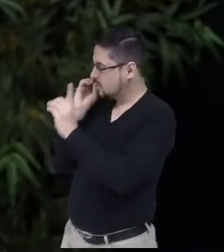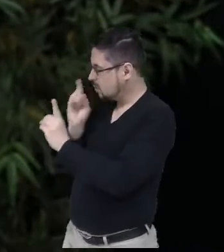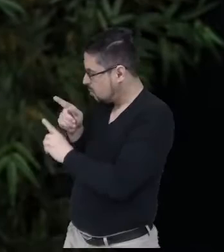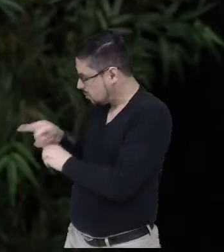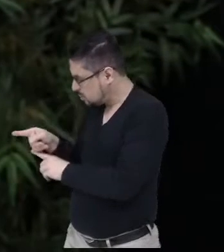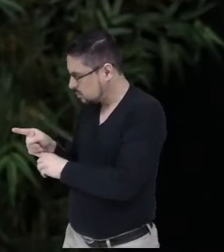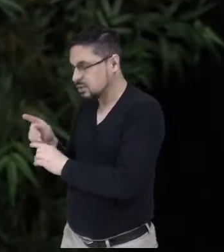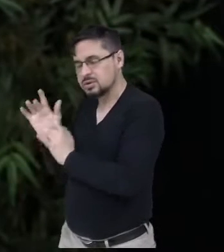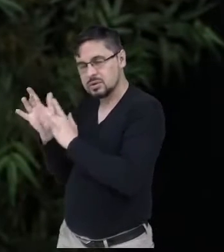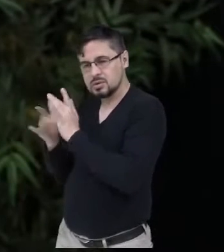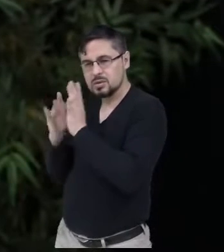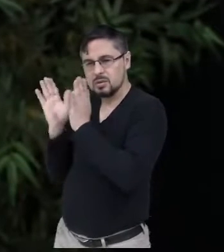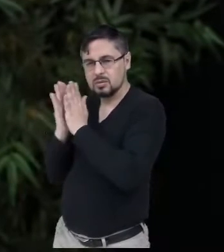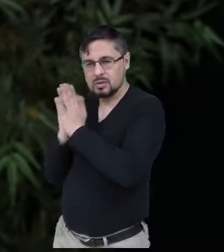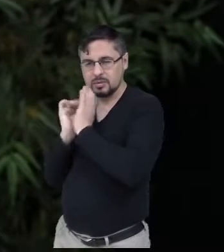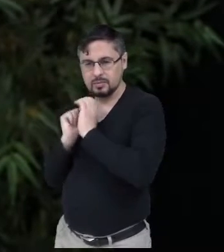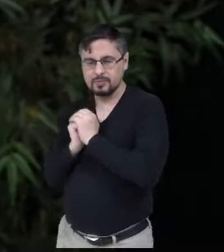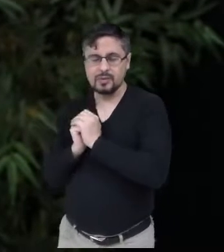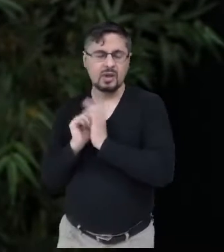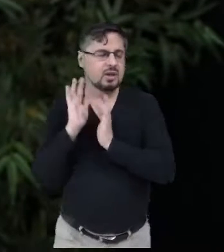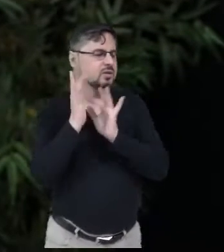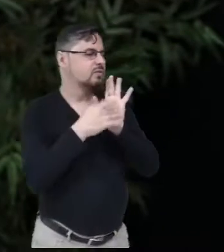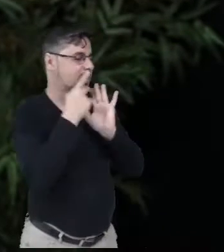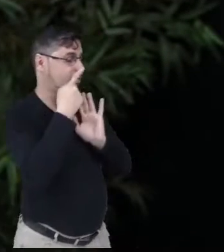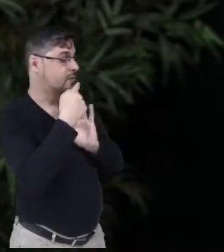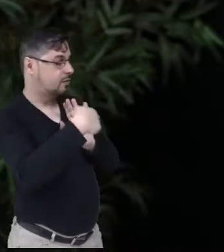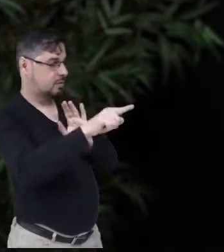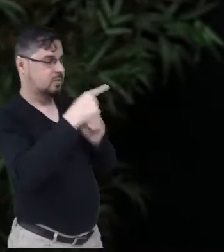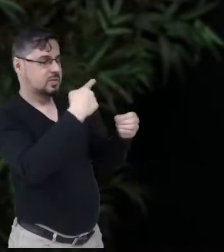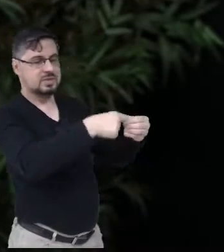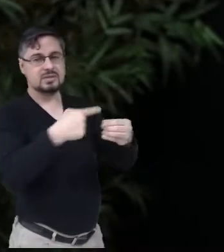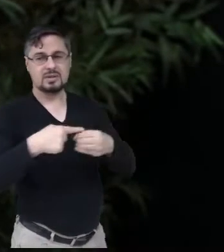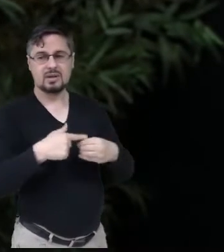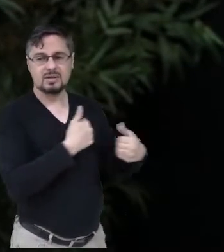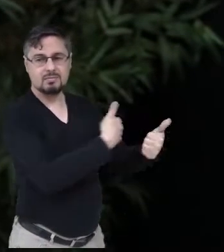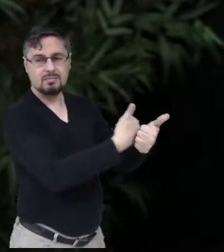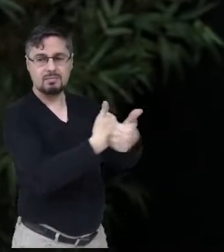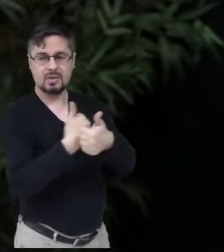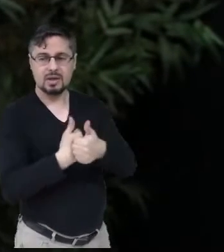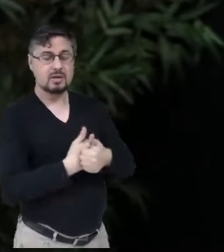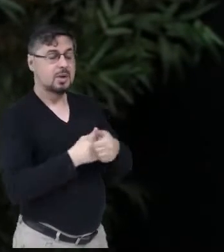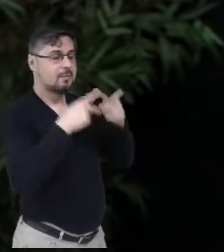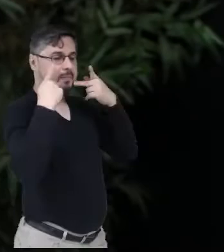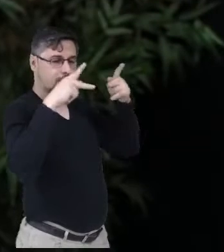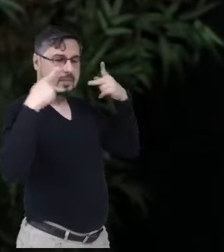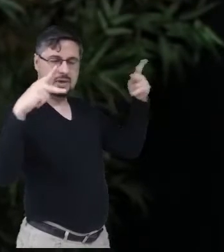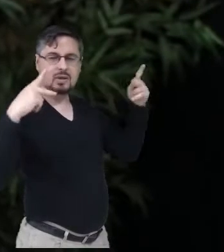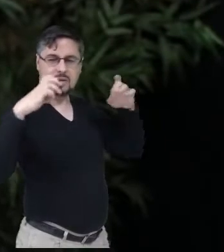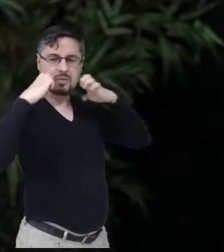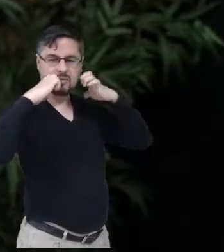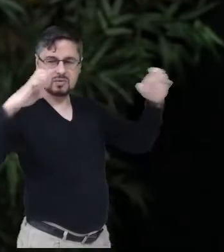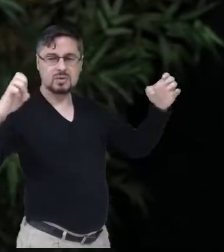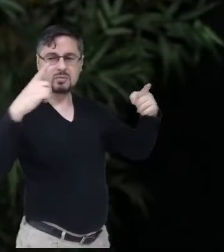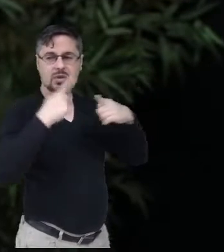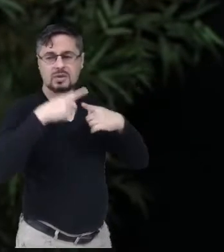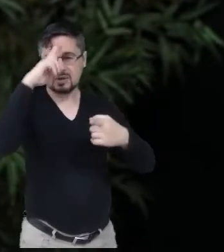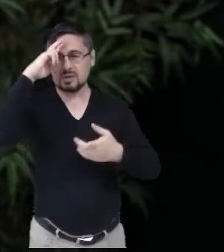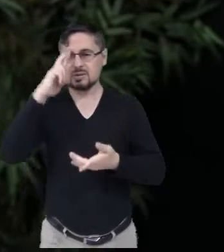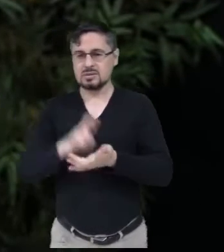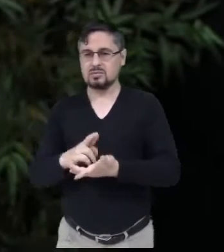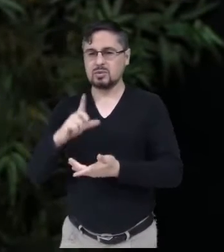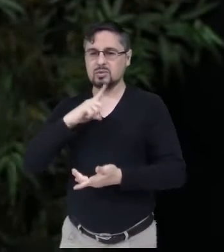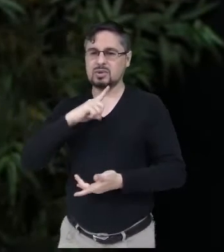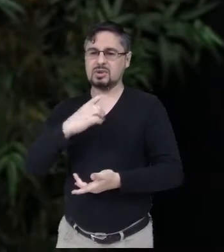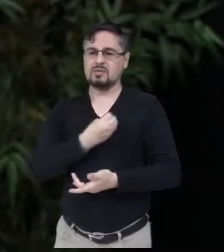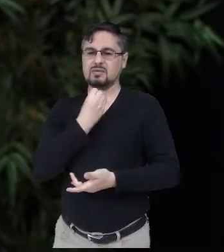olha, vamos para as cidades circunvizinhas para pregarmos o evangelho, pois essa é a razão pela qual eu vim ao mundo, do versículo